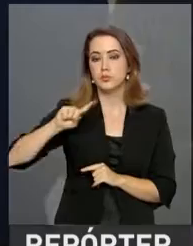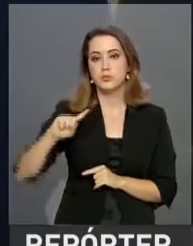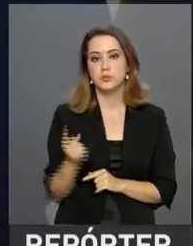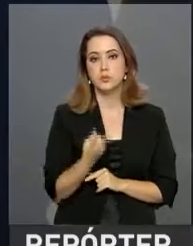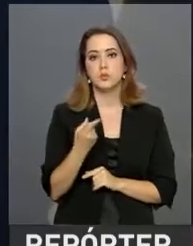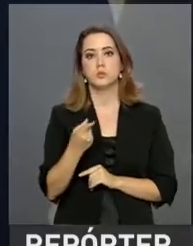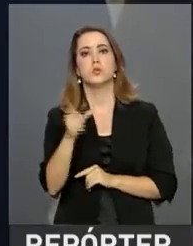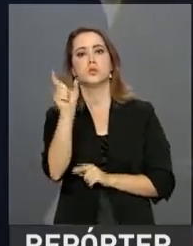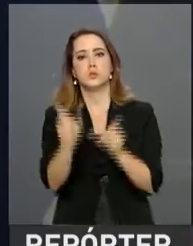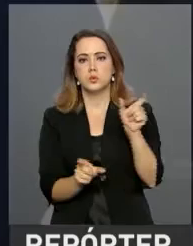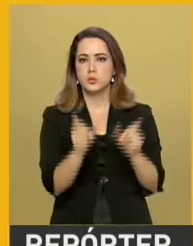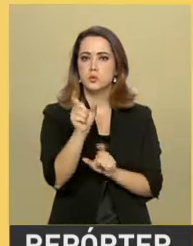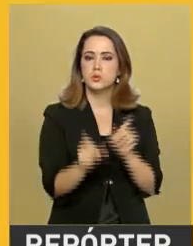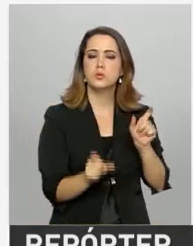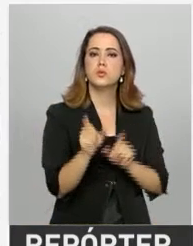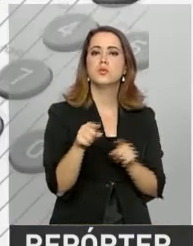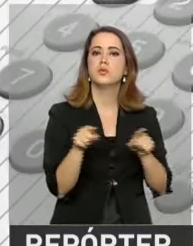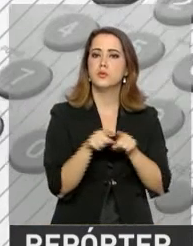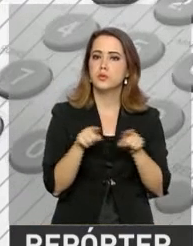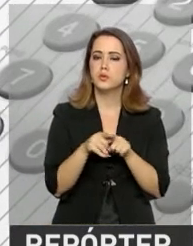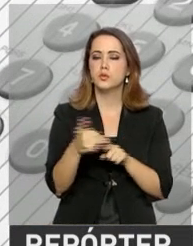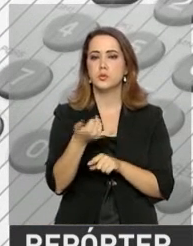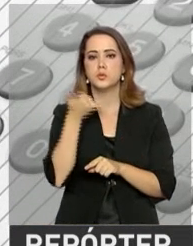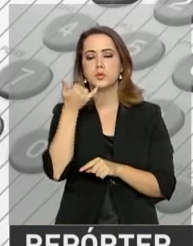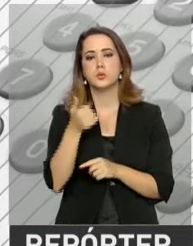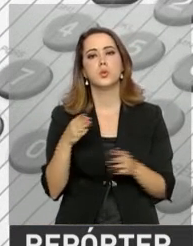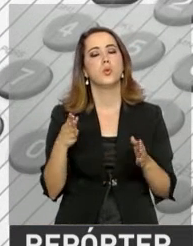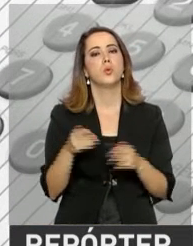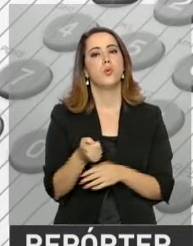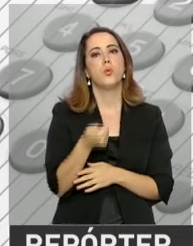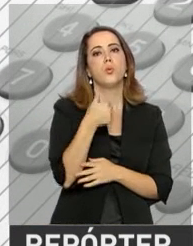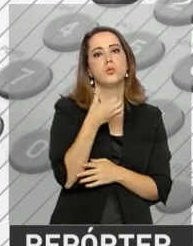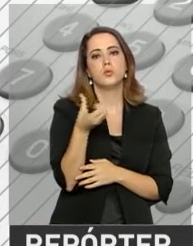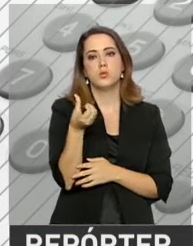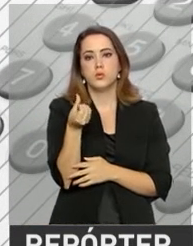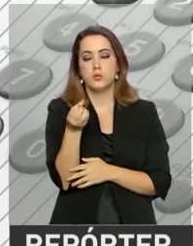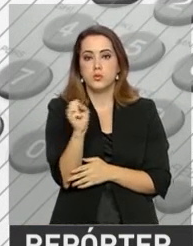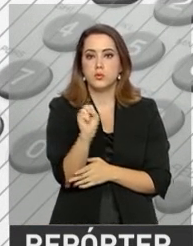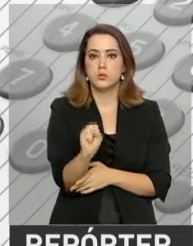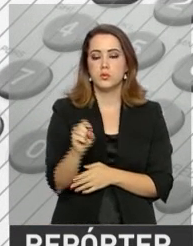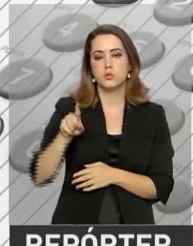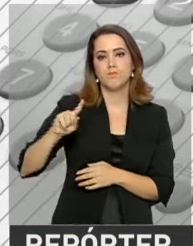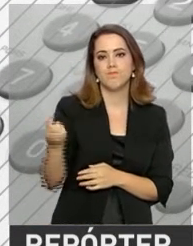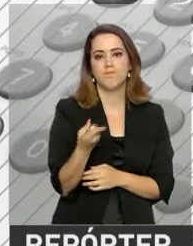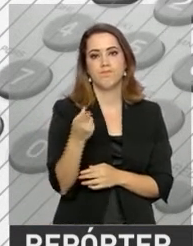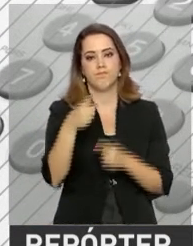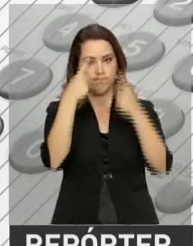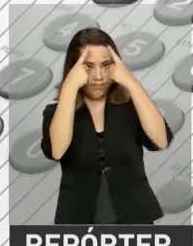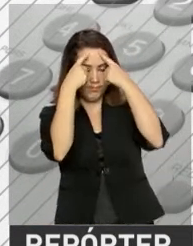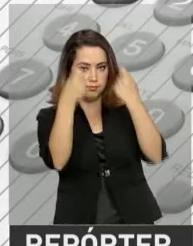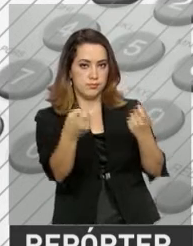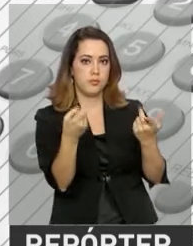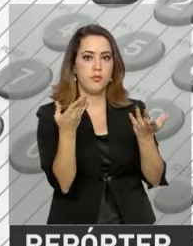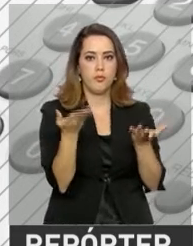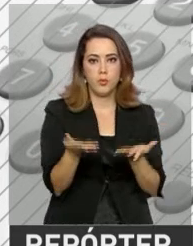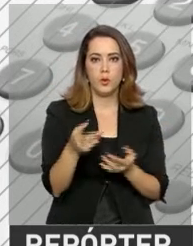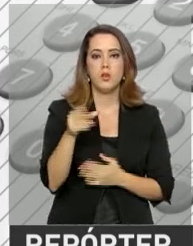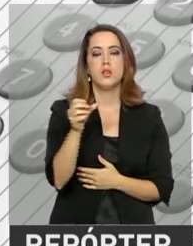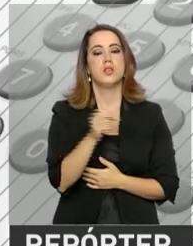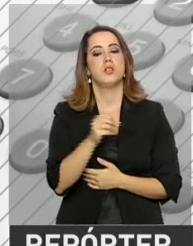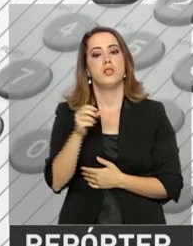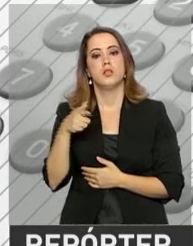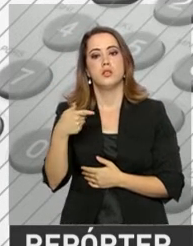janeiro a junho deste ano desses quase 68 mil se referem a relatos de violência cerca de 86%